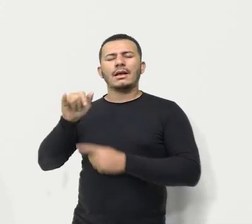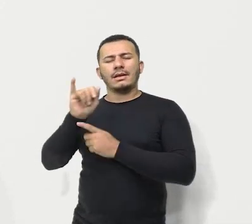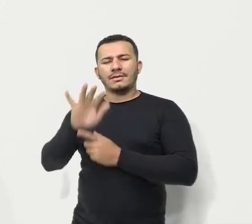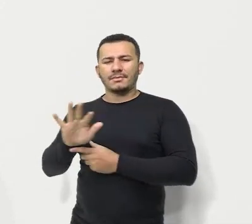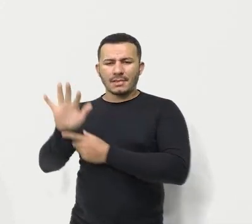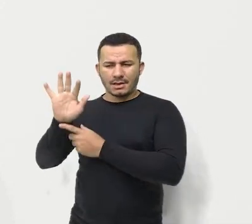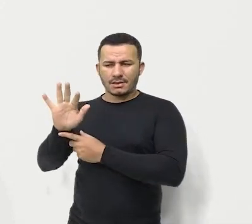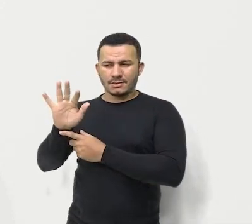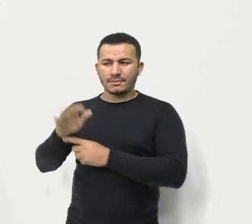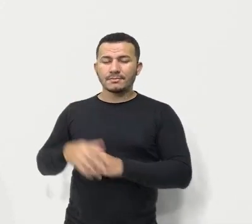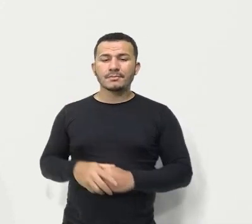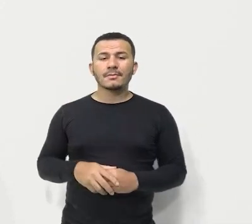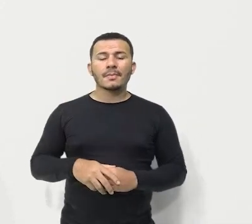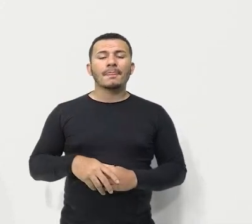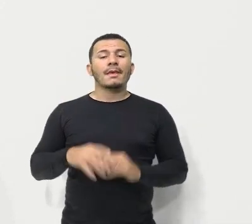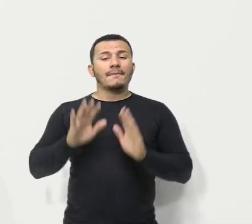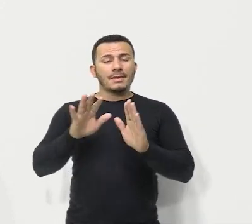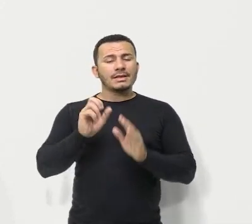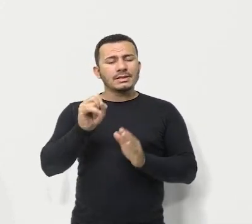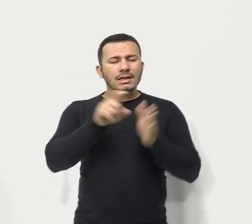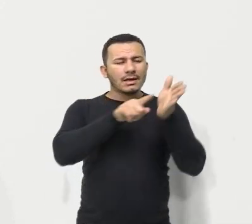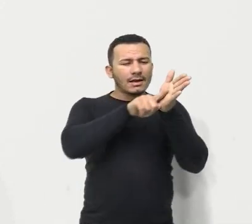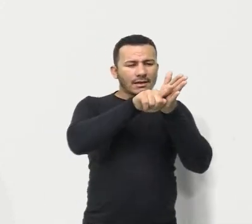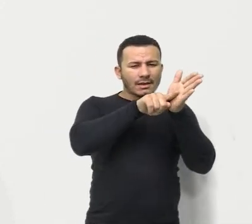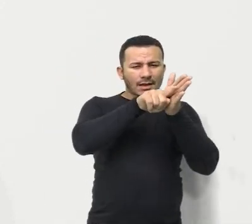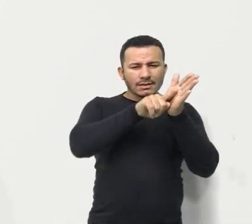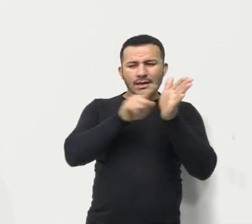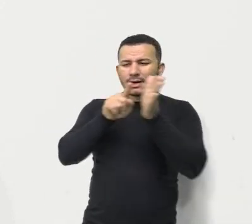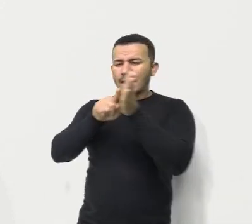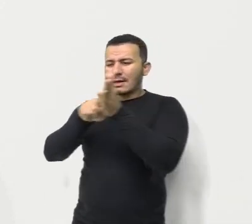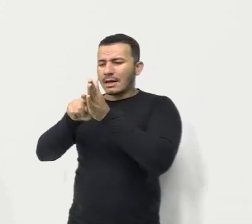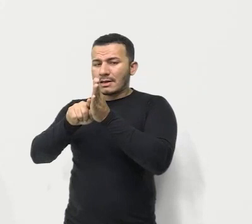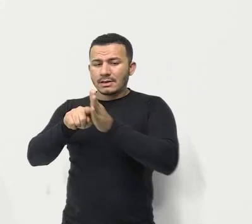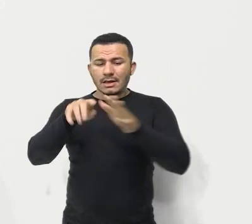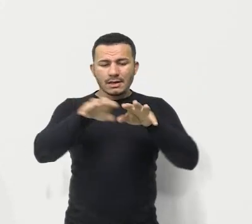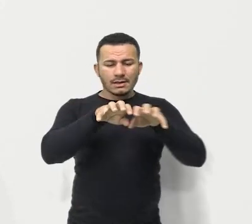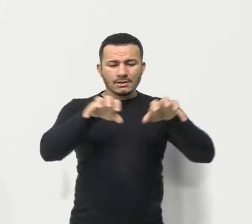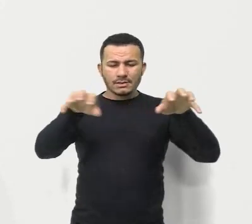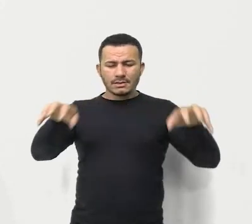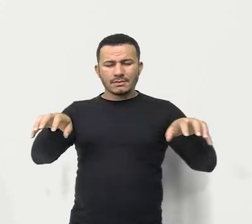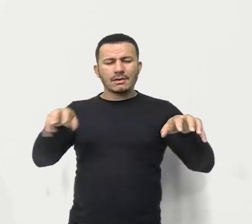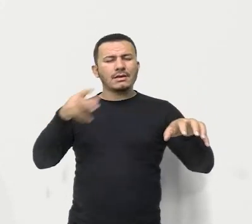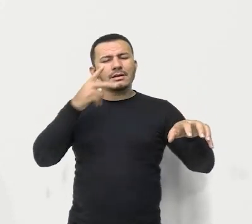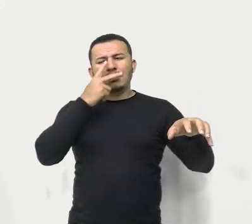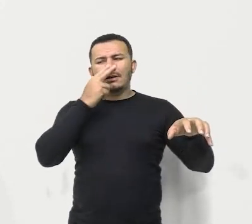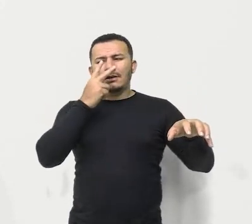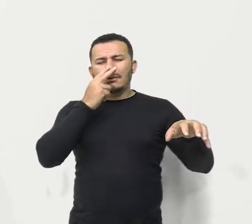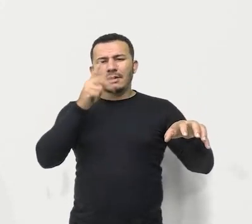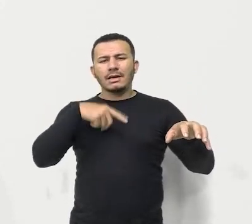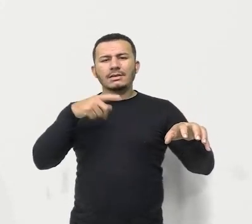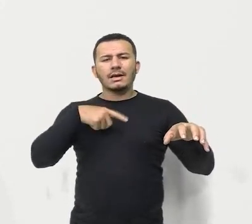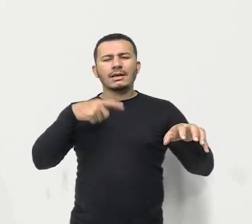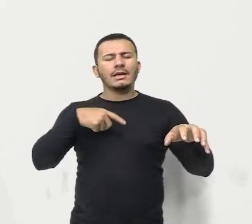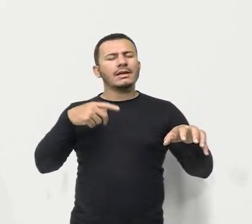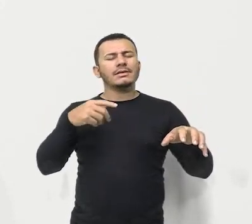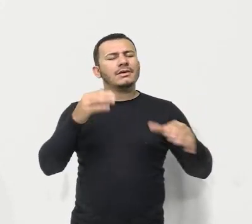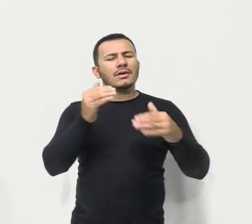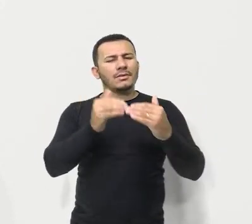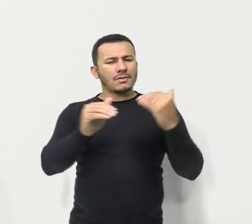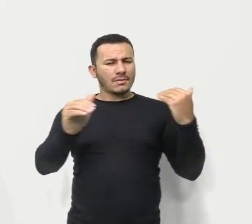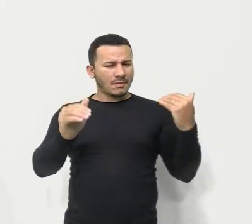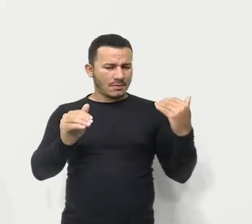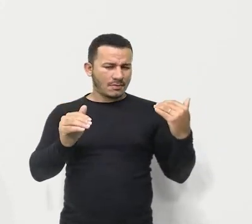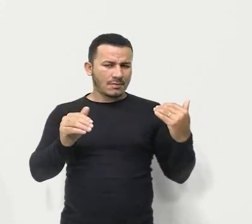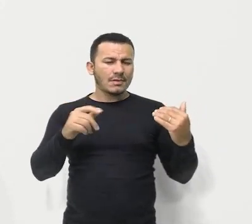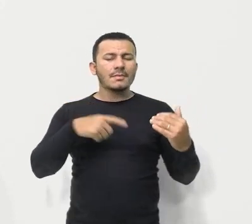verbal. E se a gente analisá-los de maneira separada, é como se eles fossem incoerentes, né? É